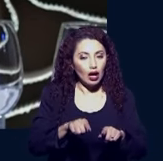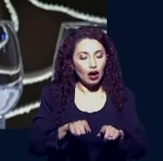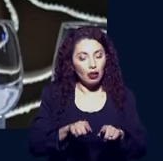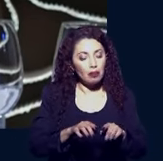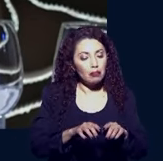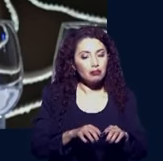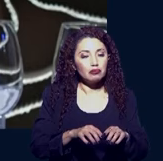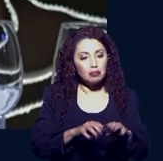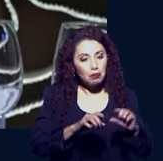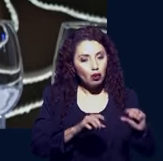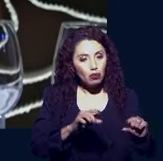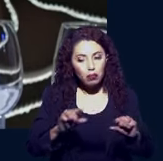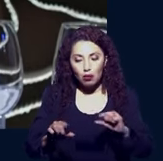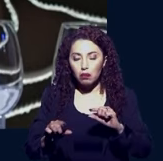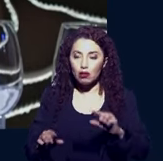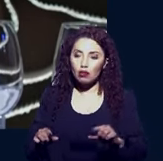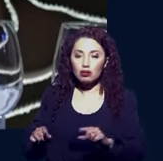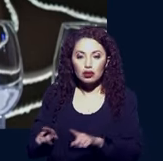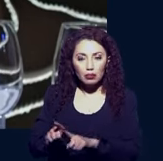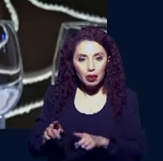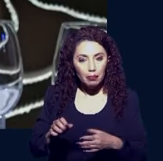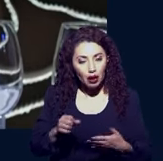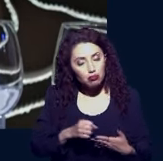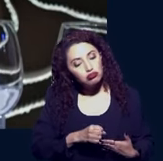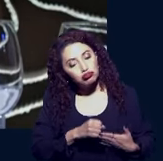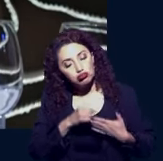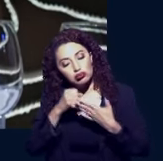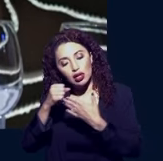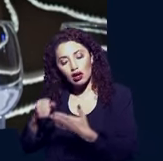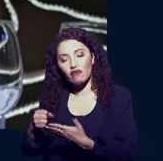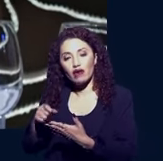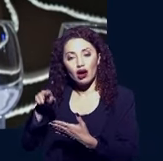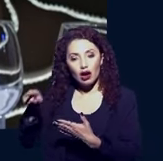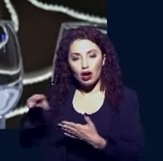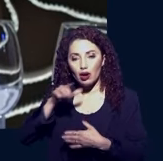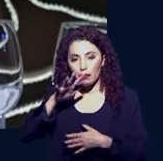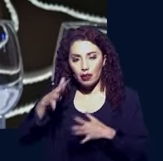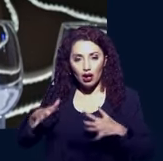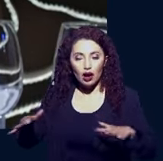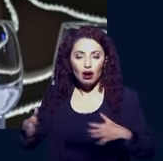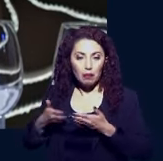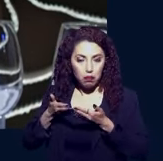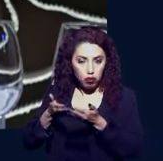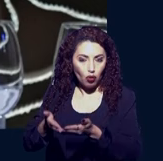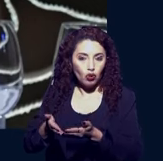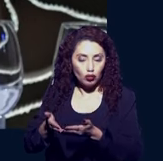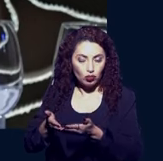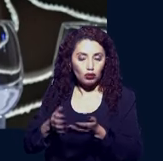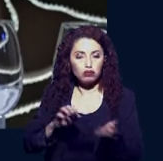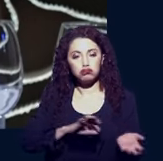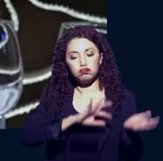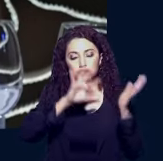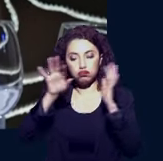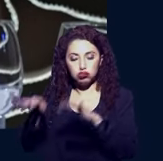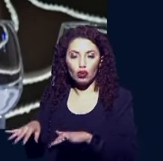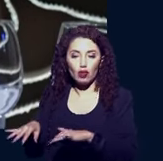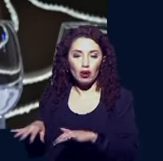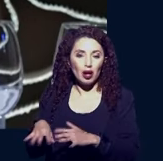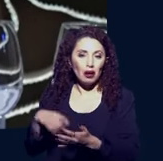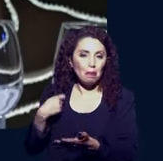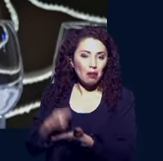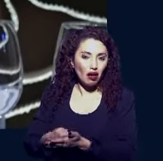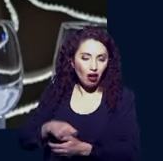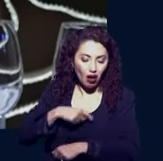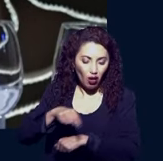enfim eh chegar até os portos de de eh eh com com navios não pagar eh muito tempo não ficar